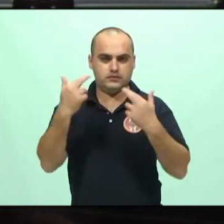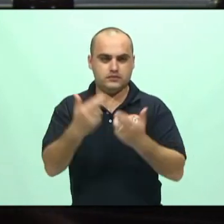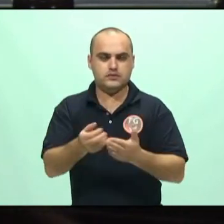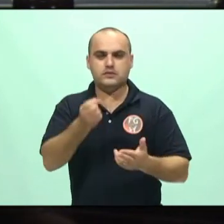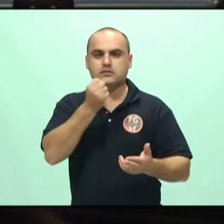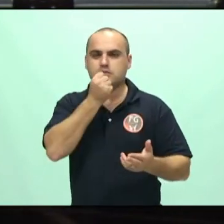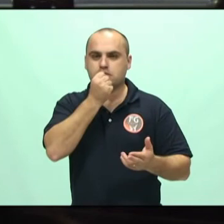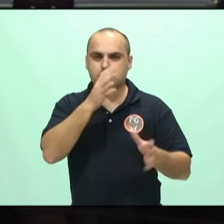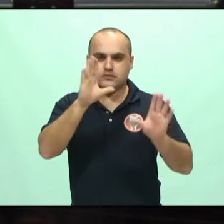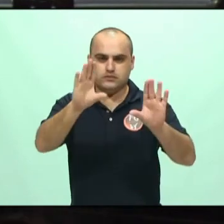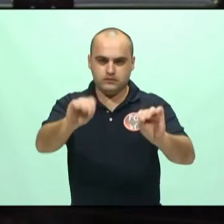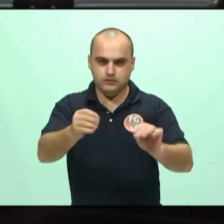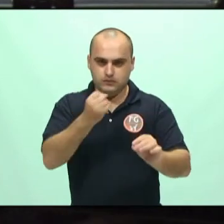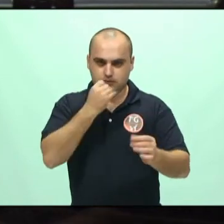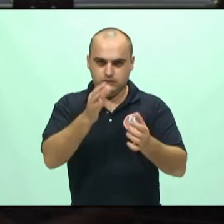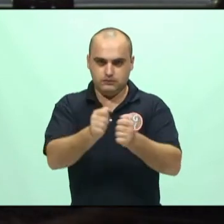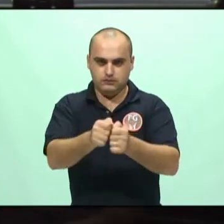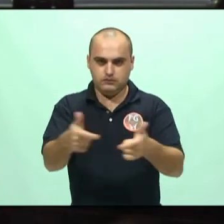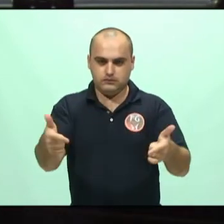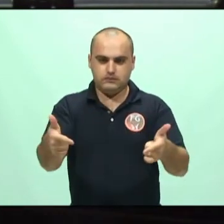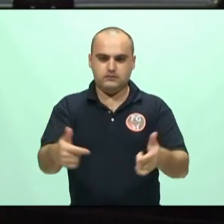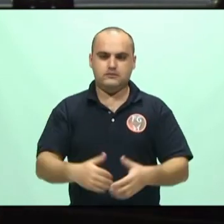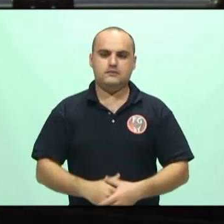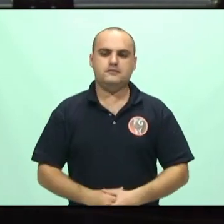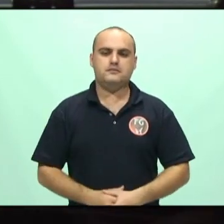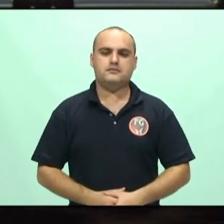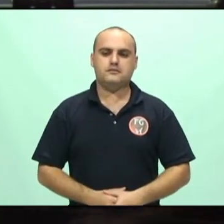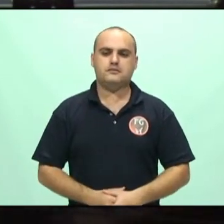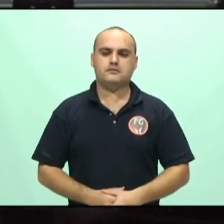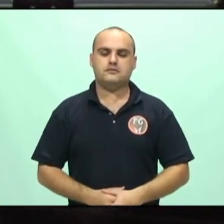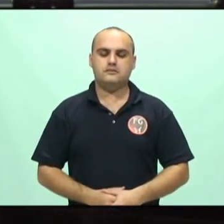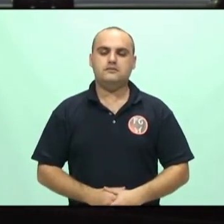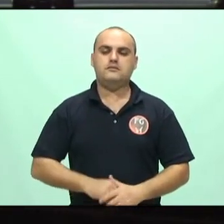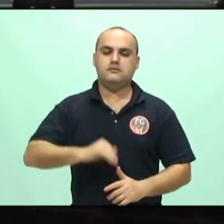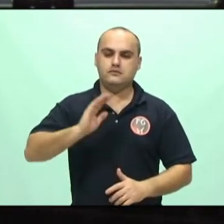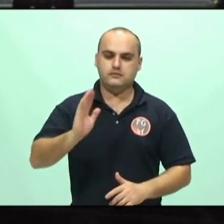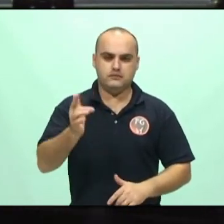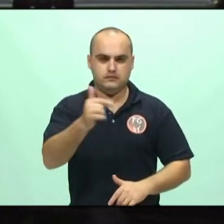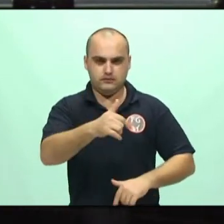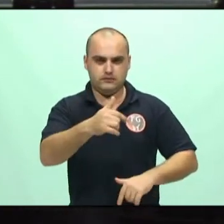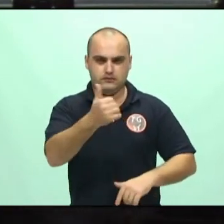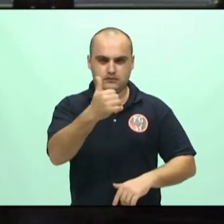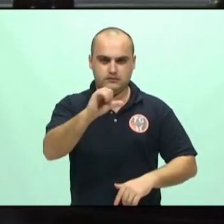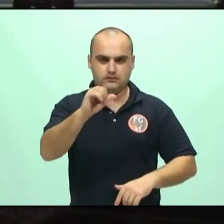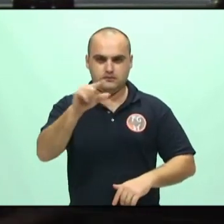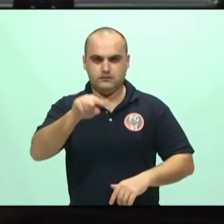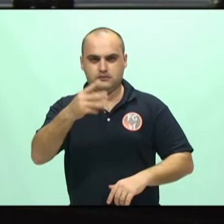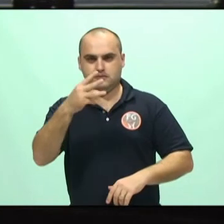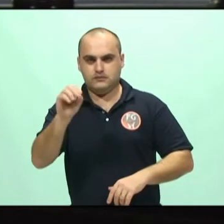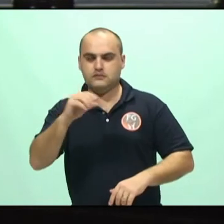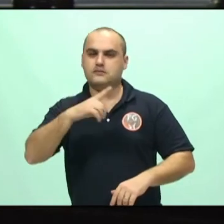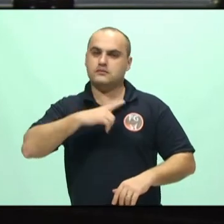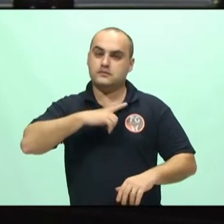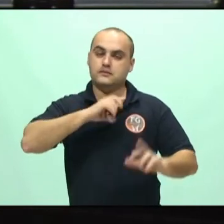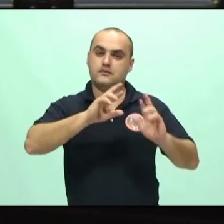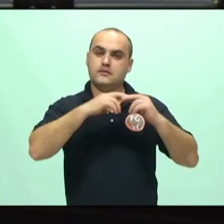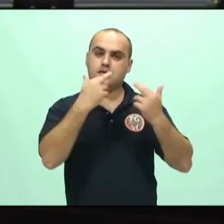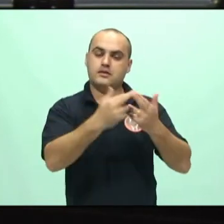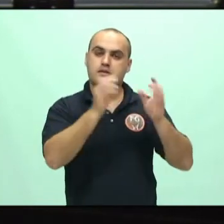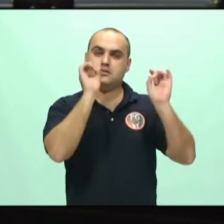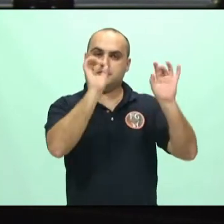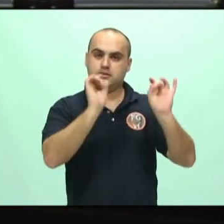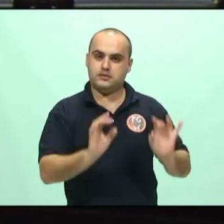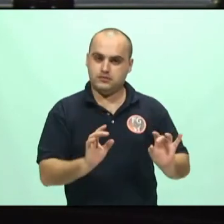desejando a todos uma boa noite e uma boa sorte e logo em seguida nós já teremos aí a sessão